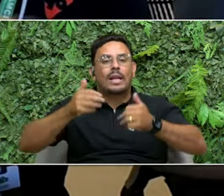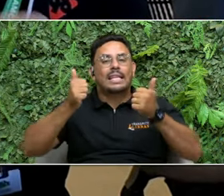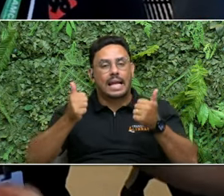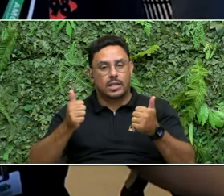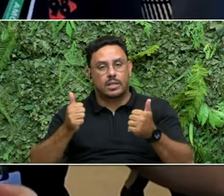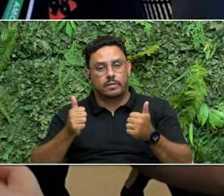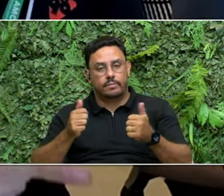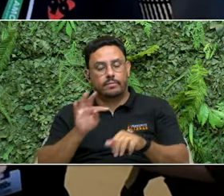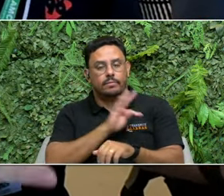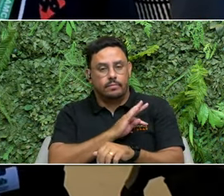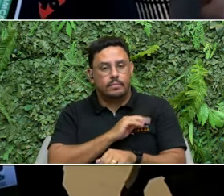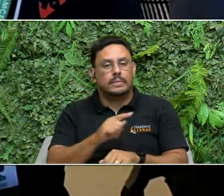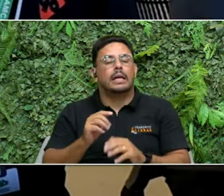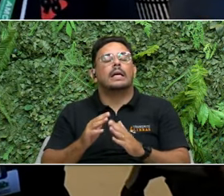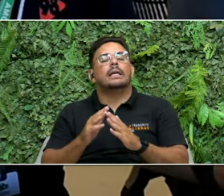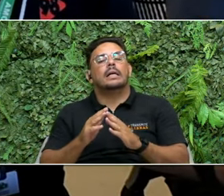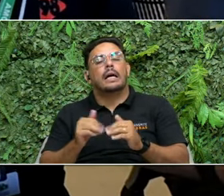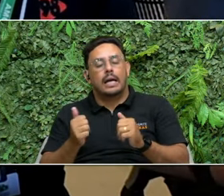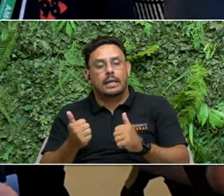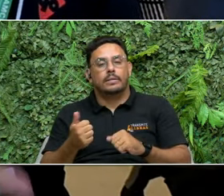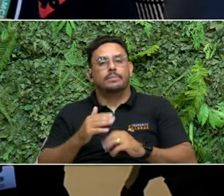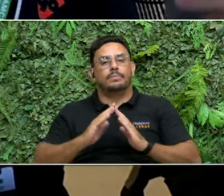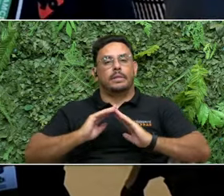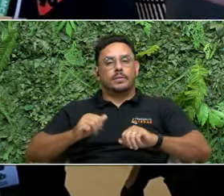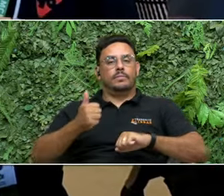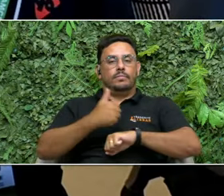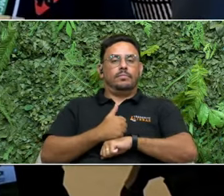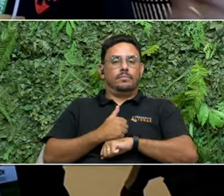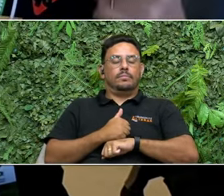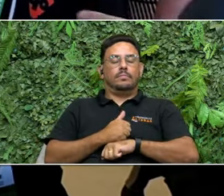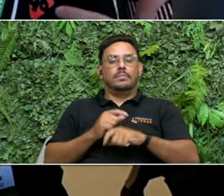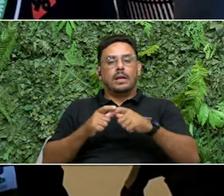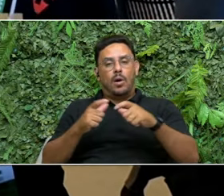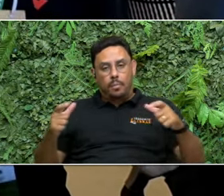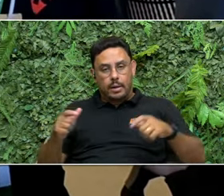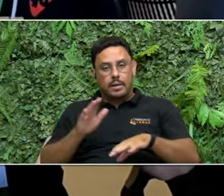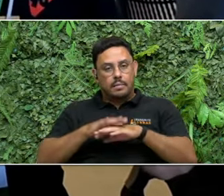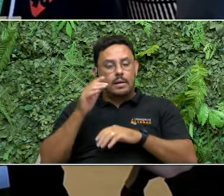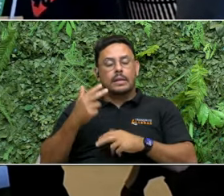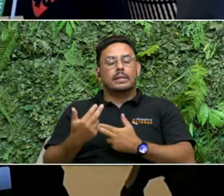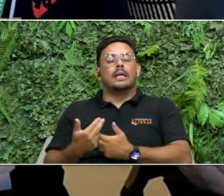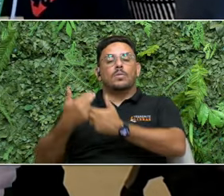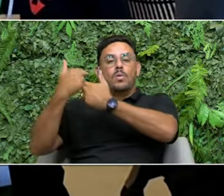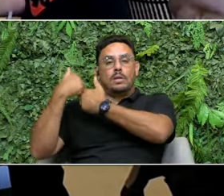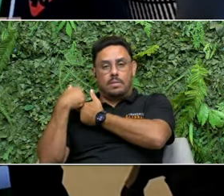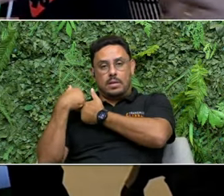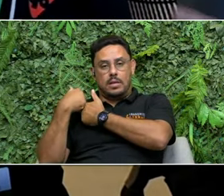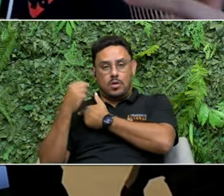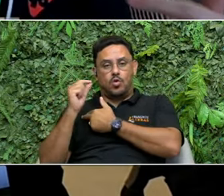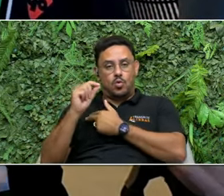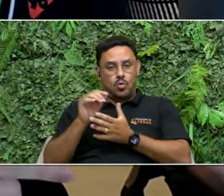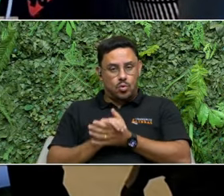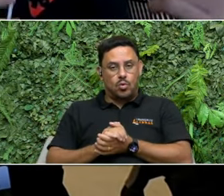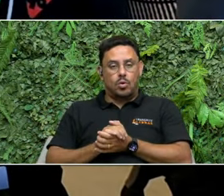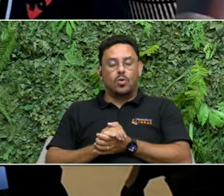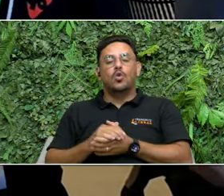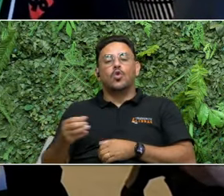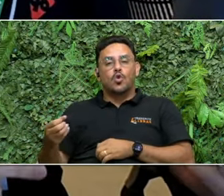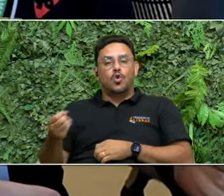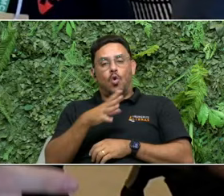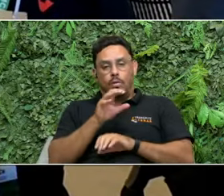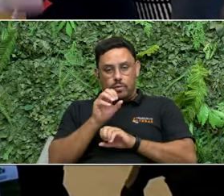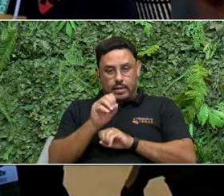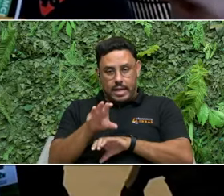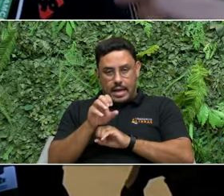Gomes na qualidade técnica aí ele chama para si a responsabilidade aí aumenta um pouco mais da responsabilid do